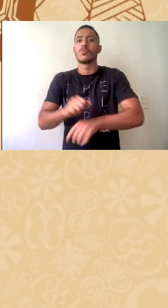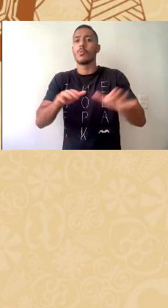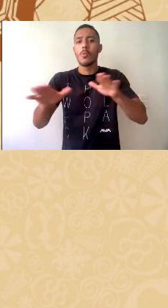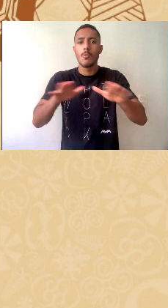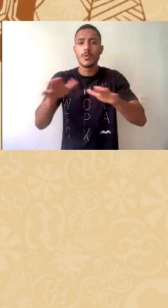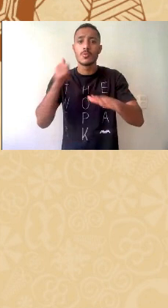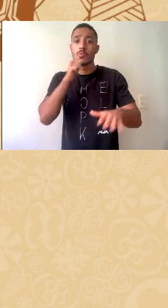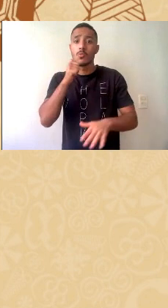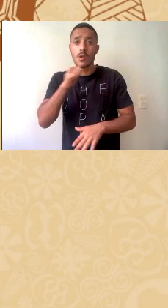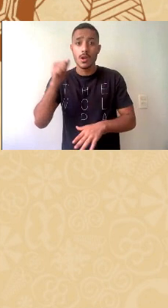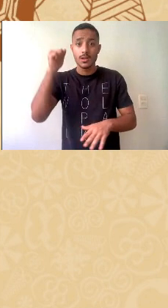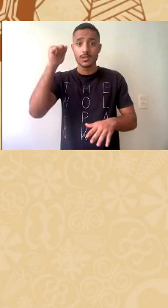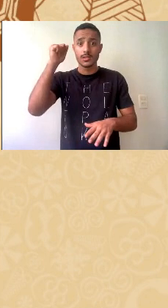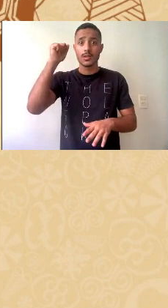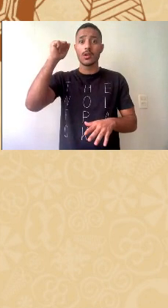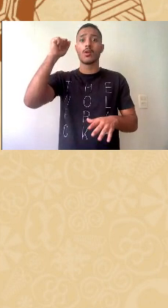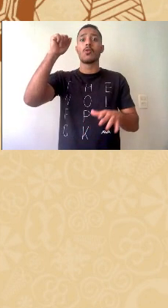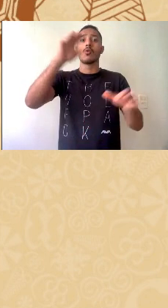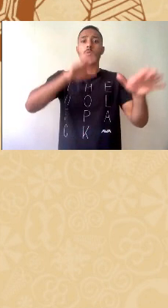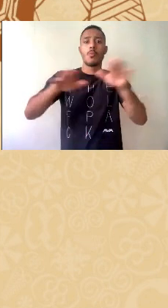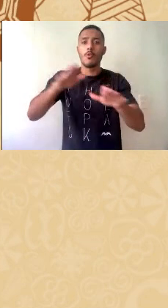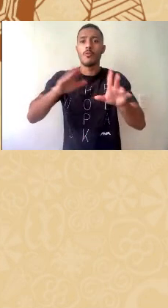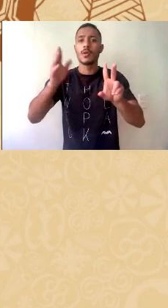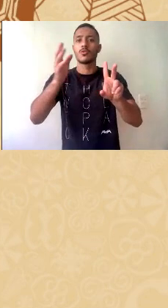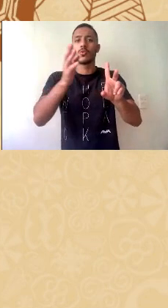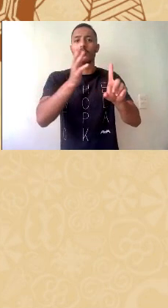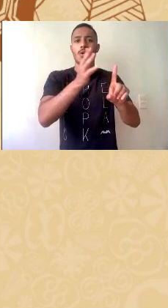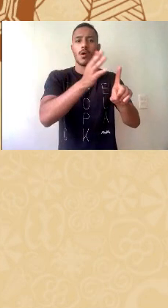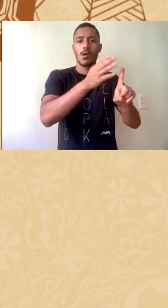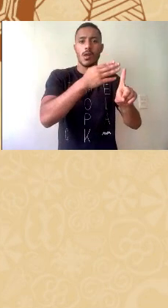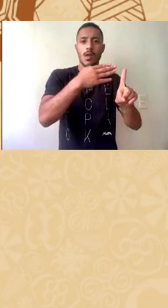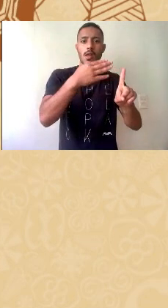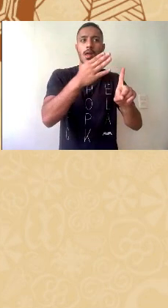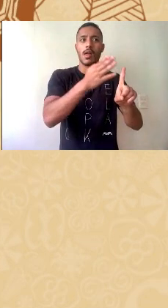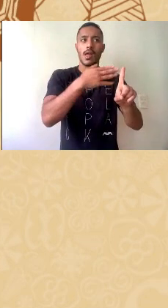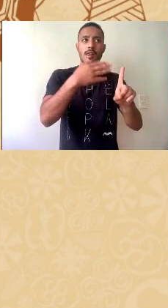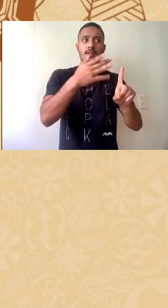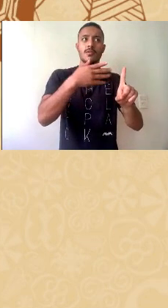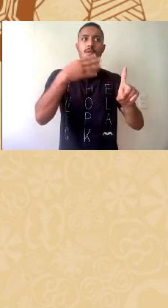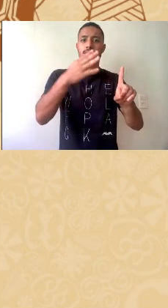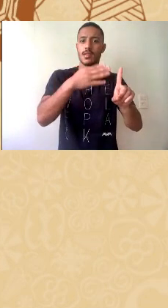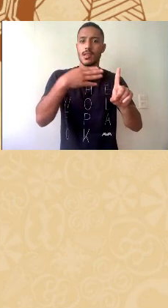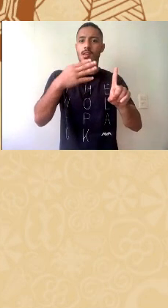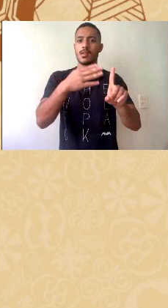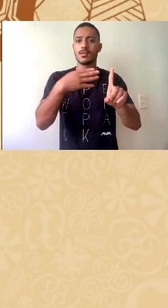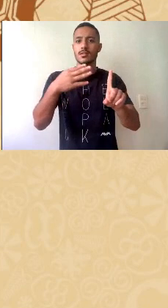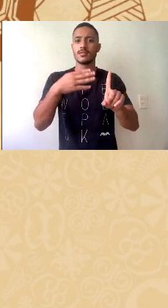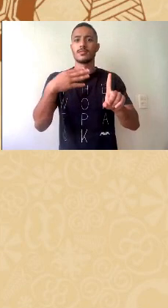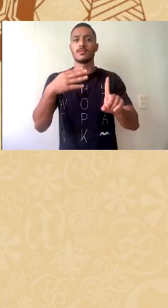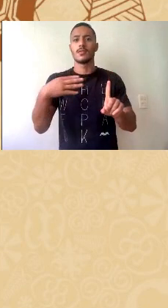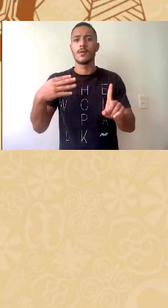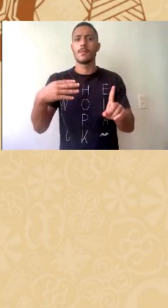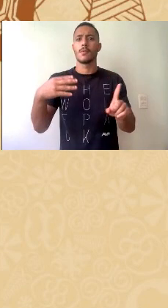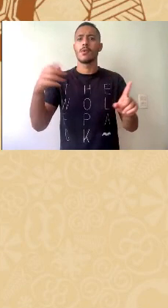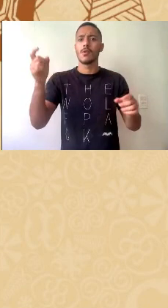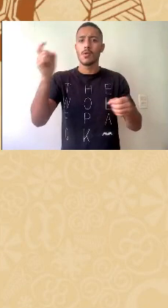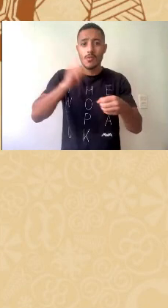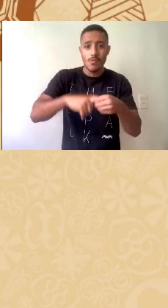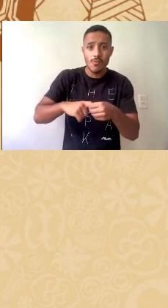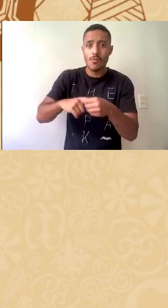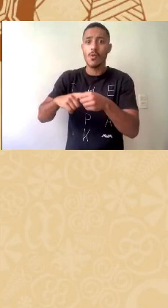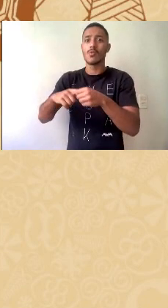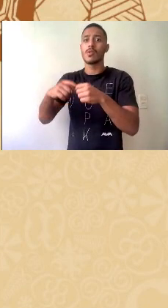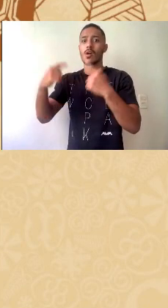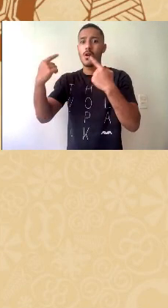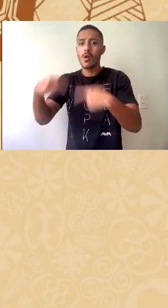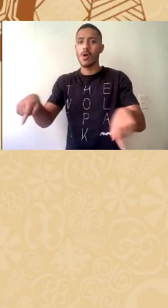movimento LGBTQIA+, pautar o antirracismo, no movimento do Sem Terra, pautar o antirracismo, das trabalhadoras